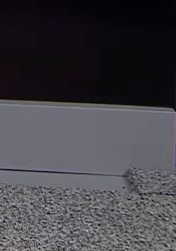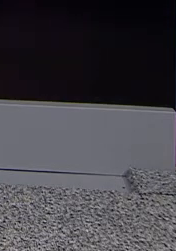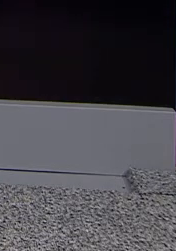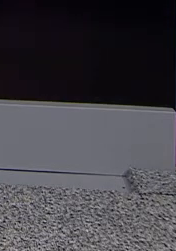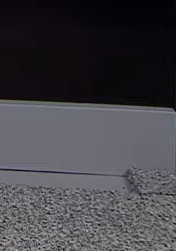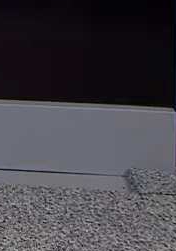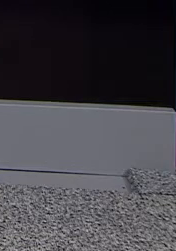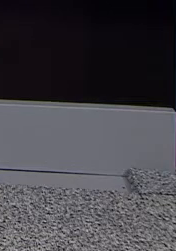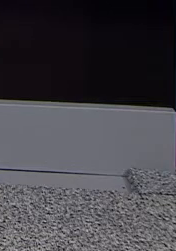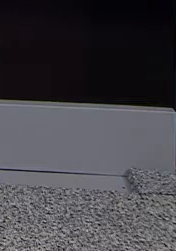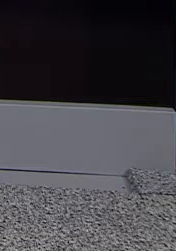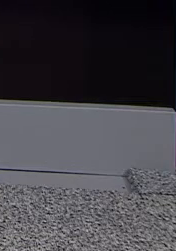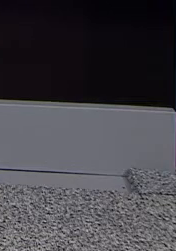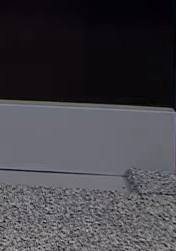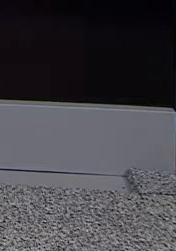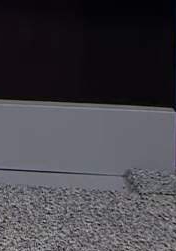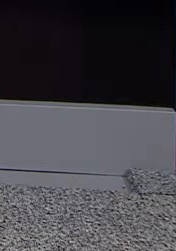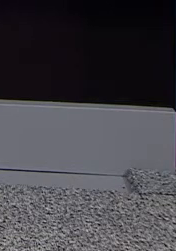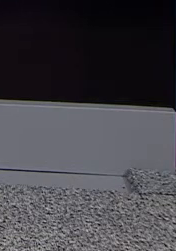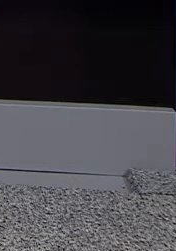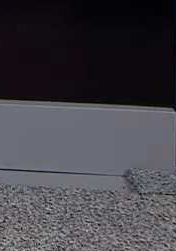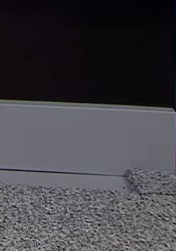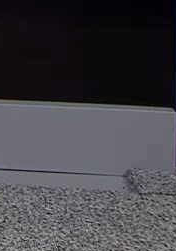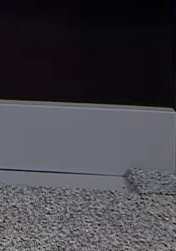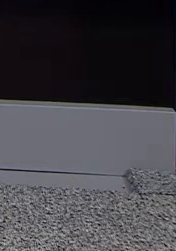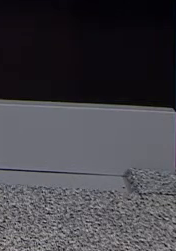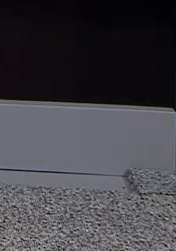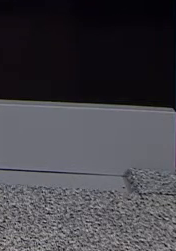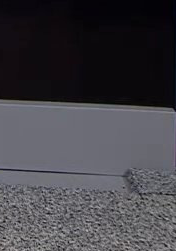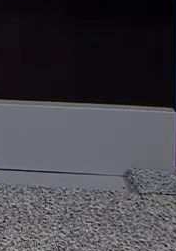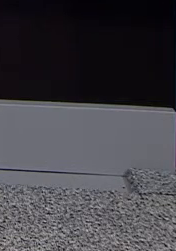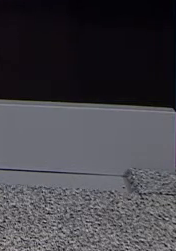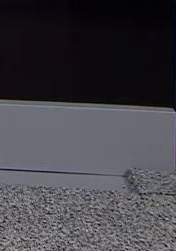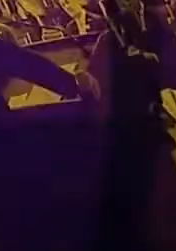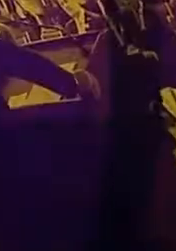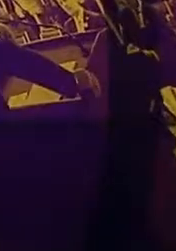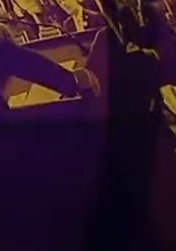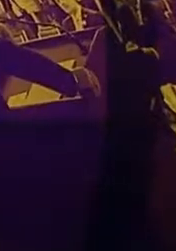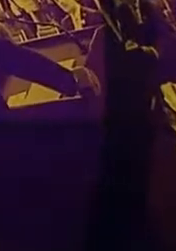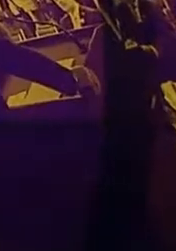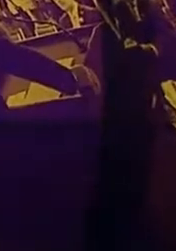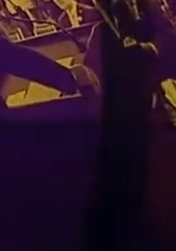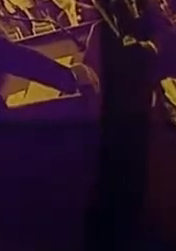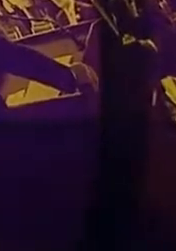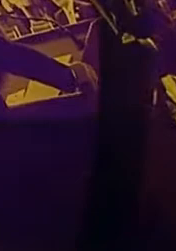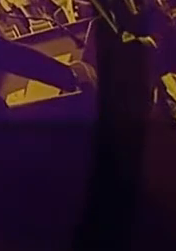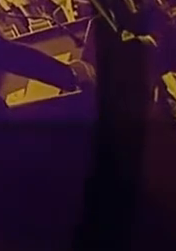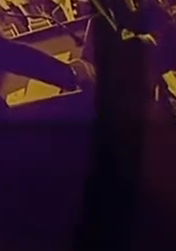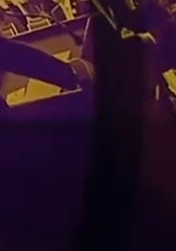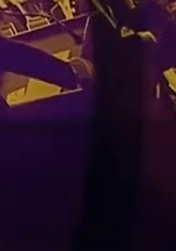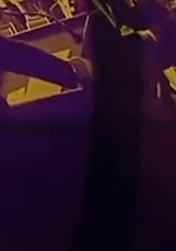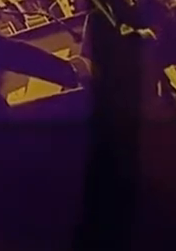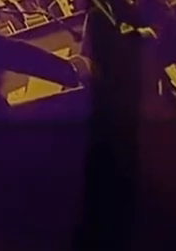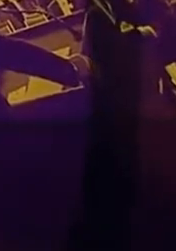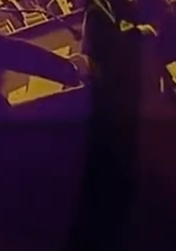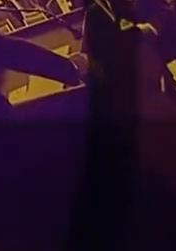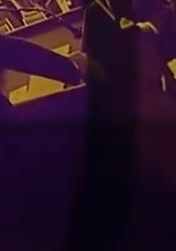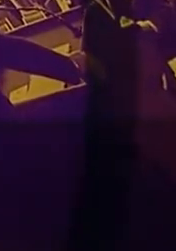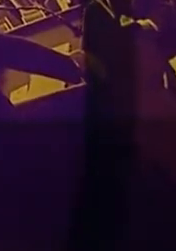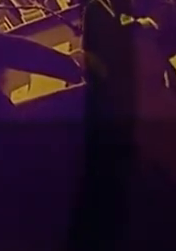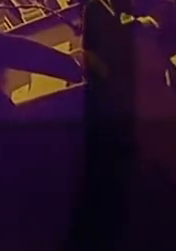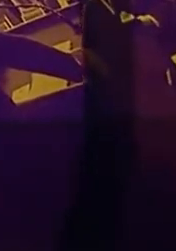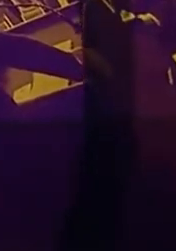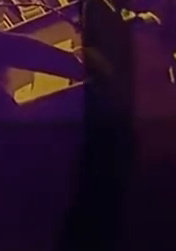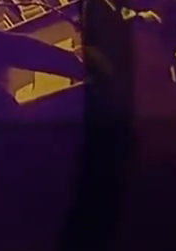de urgência e emergência e 11 mil atendimentos ambulatoriais. O presidente Michel Temer destacou a inauguração